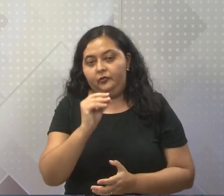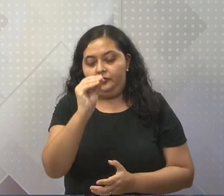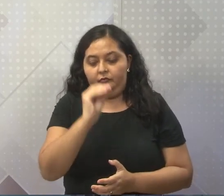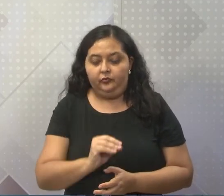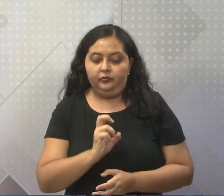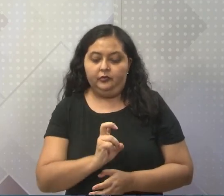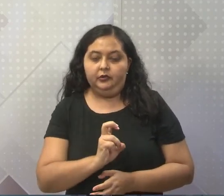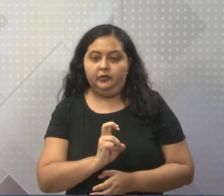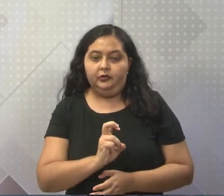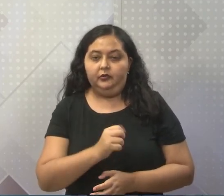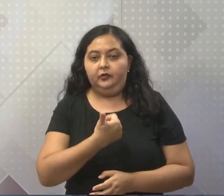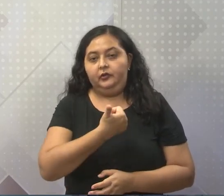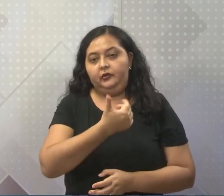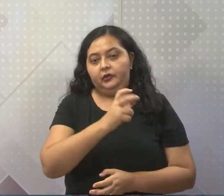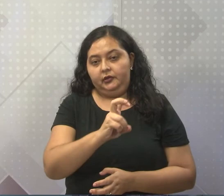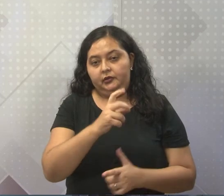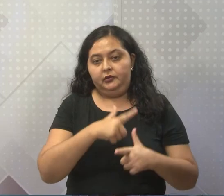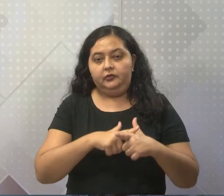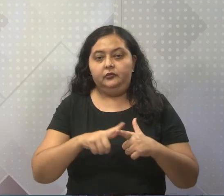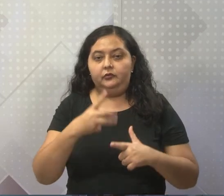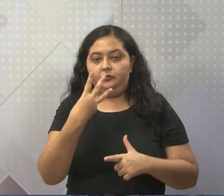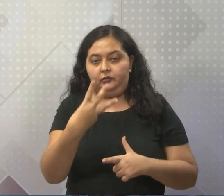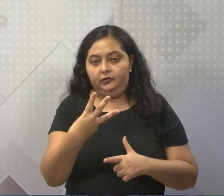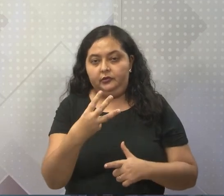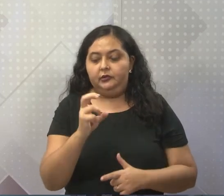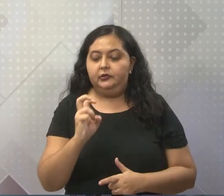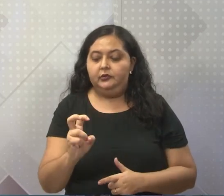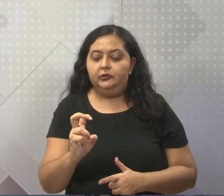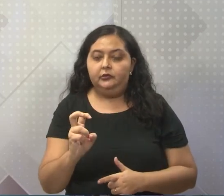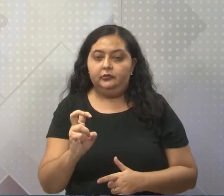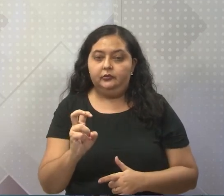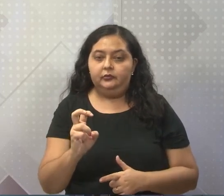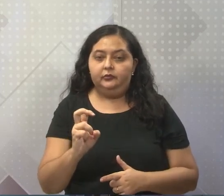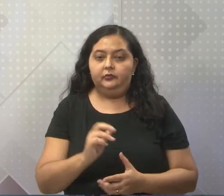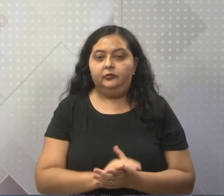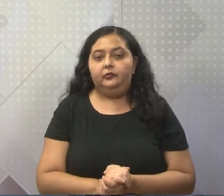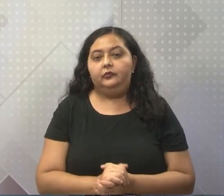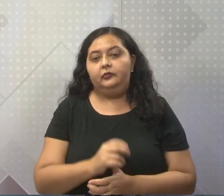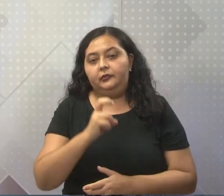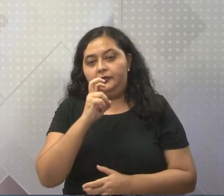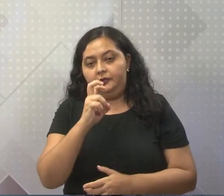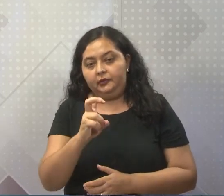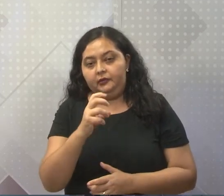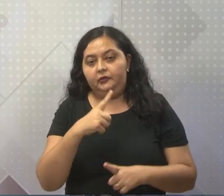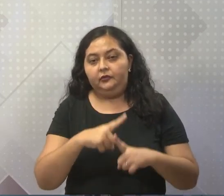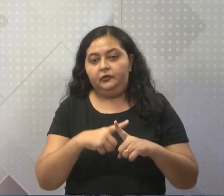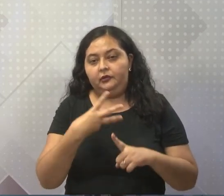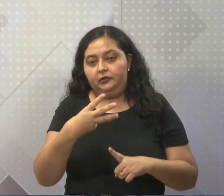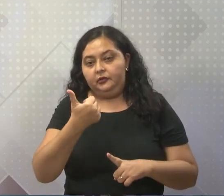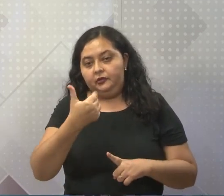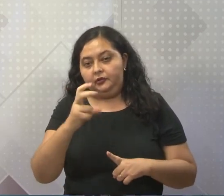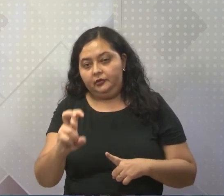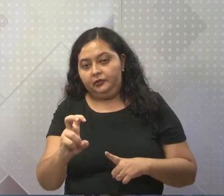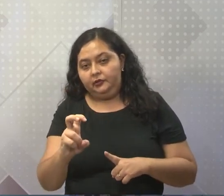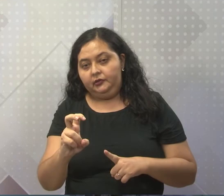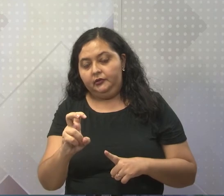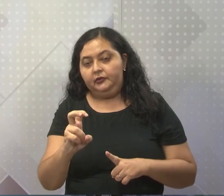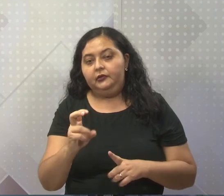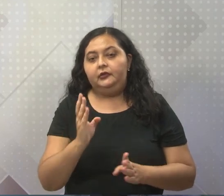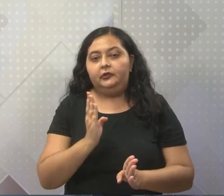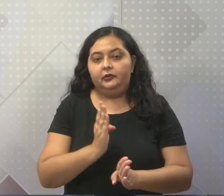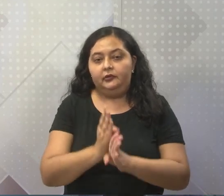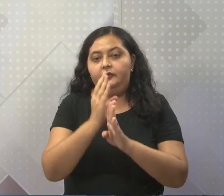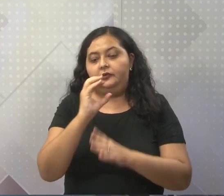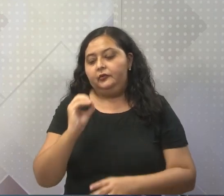5. 15 dividido por 3, 5. Porque 5 vezes 3, 15. E aqui nós